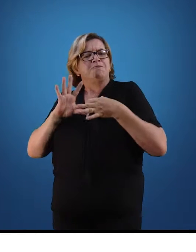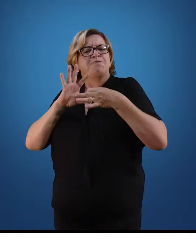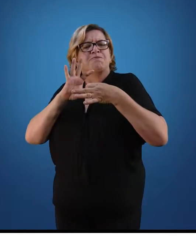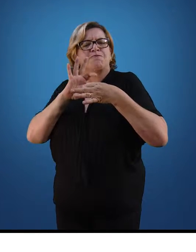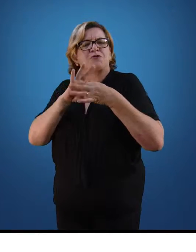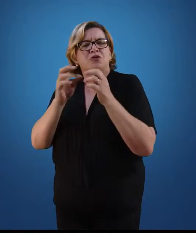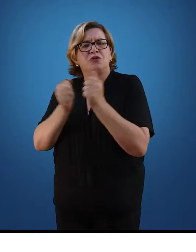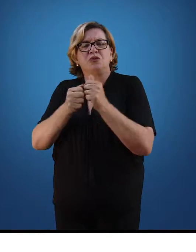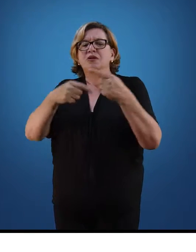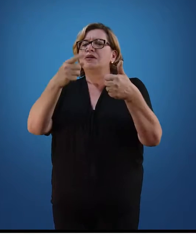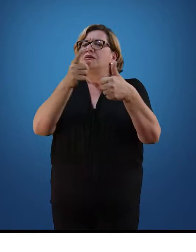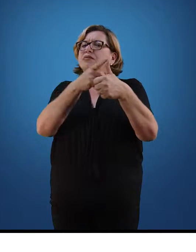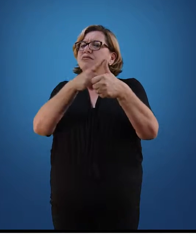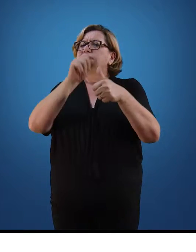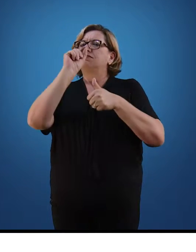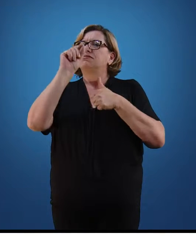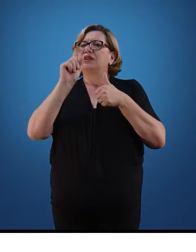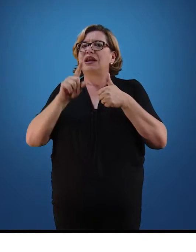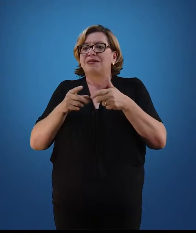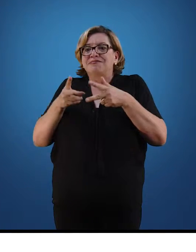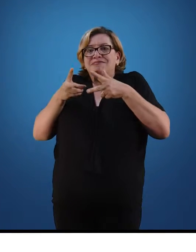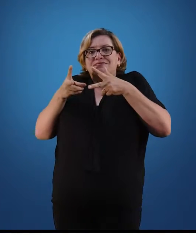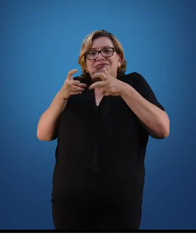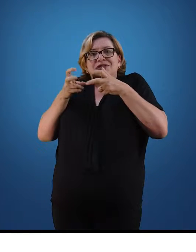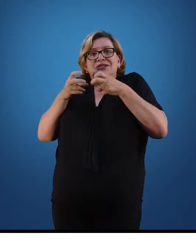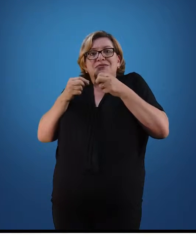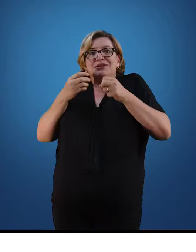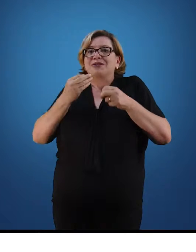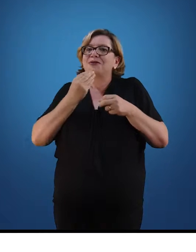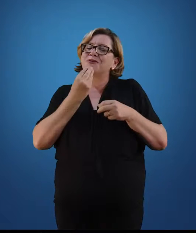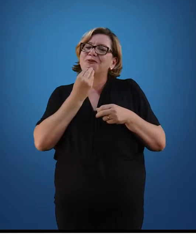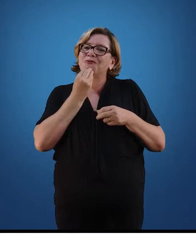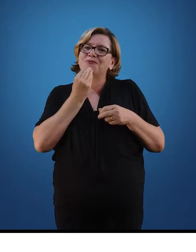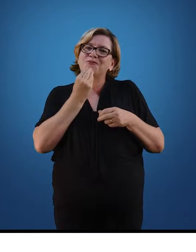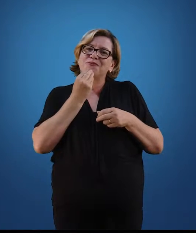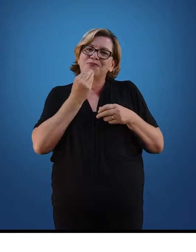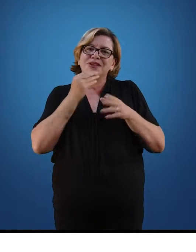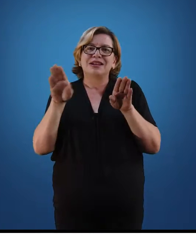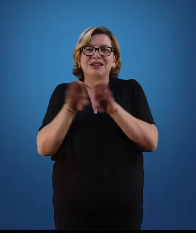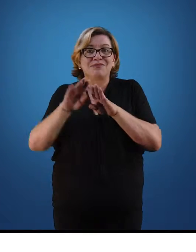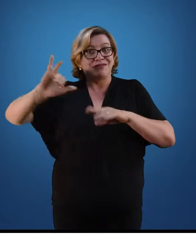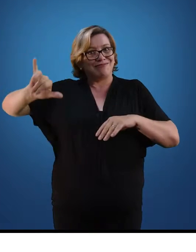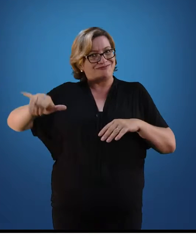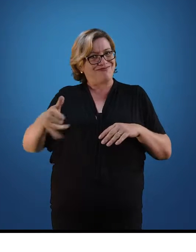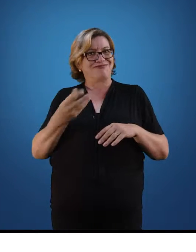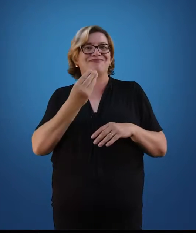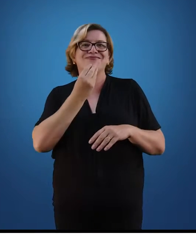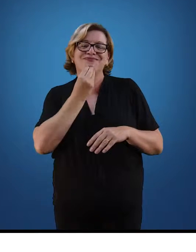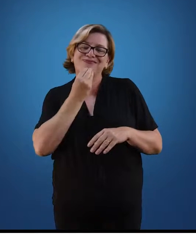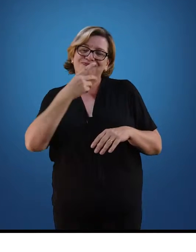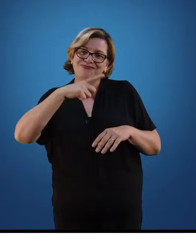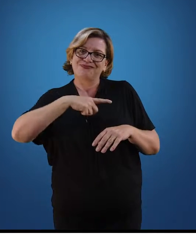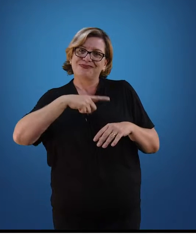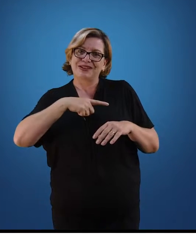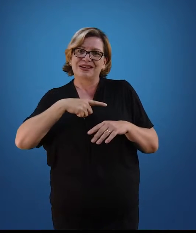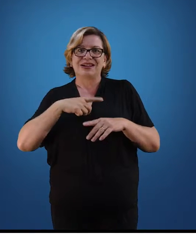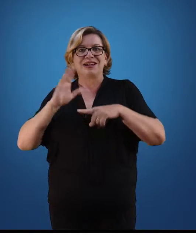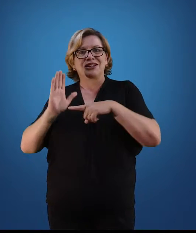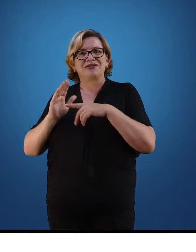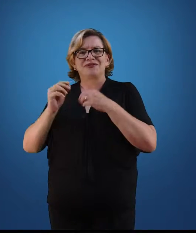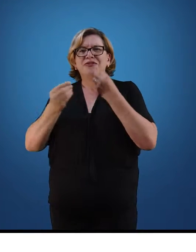inovação. Primeiro, identificar oportunidades e explorar essas oportunidades,